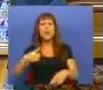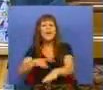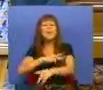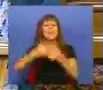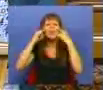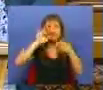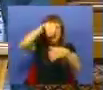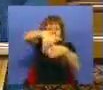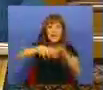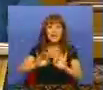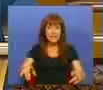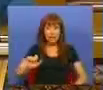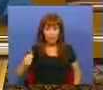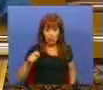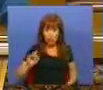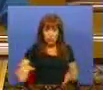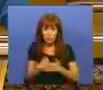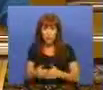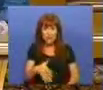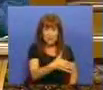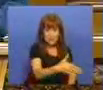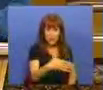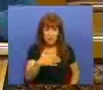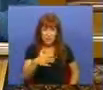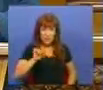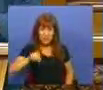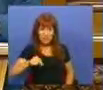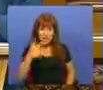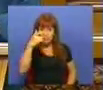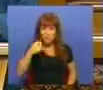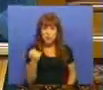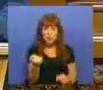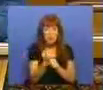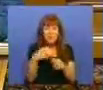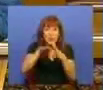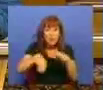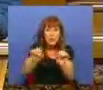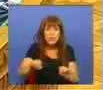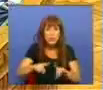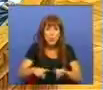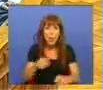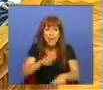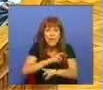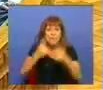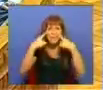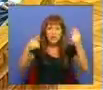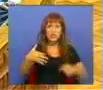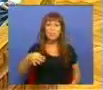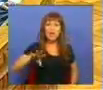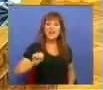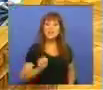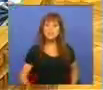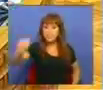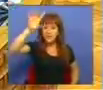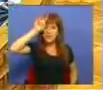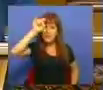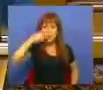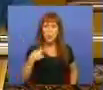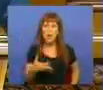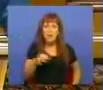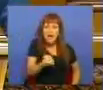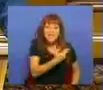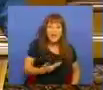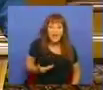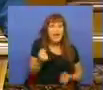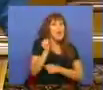pública, como o Bloco de Esquerda propôs, os 117 mil precários da administração pública. O PS de Sócrates é o PS